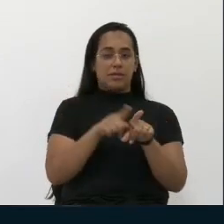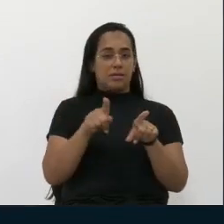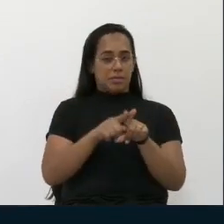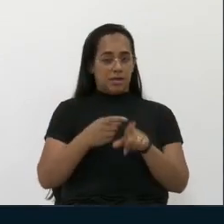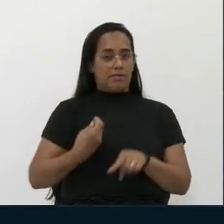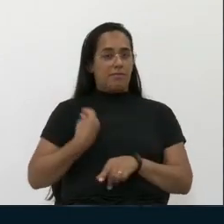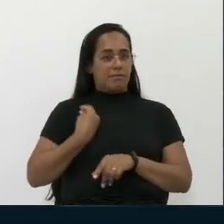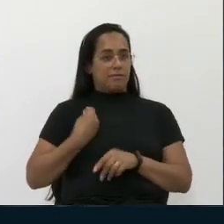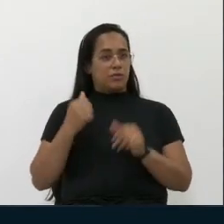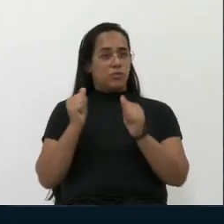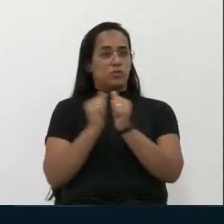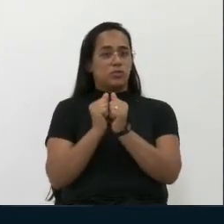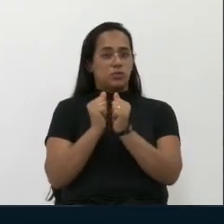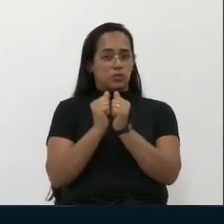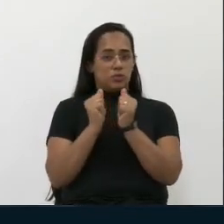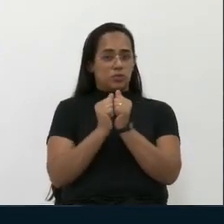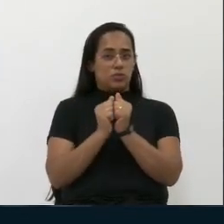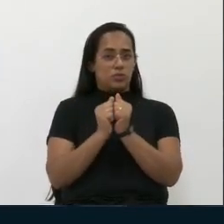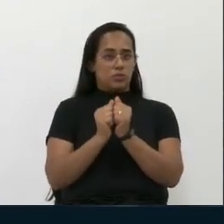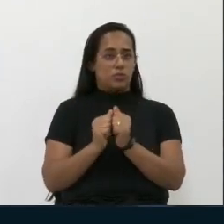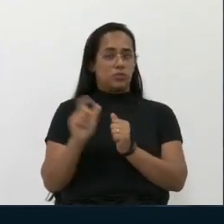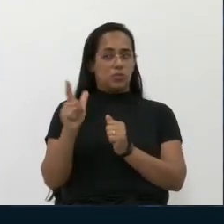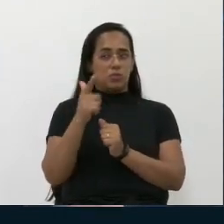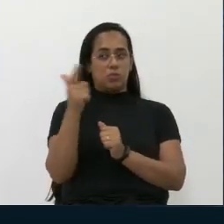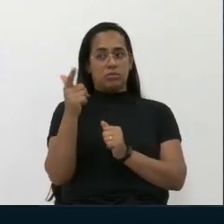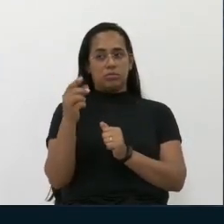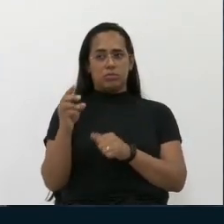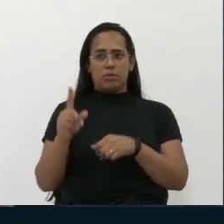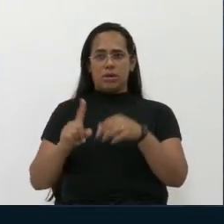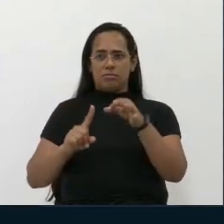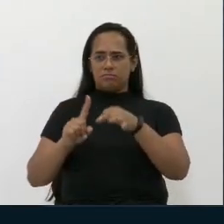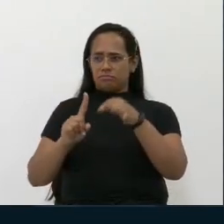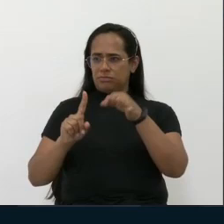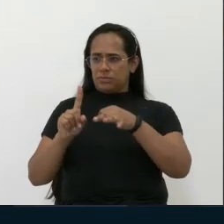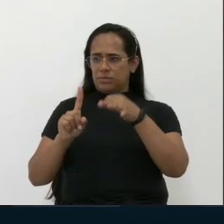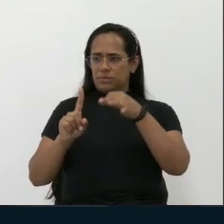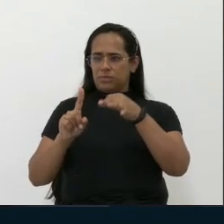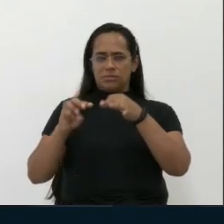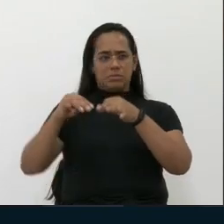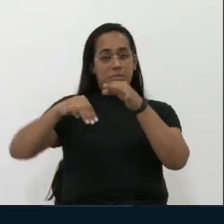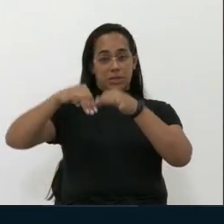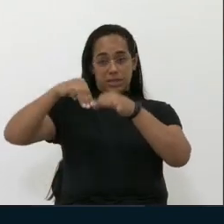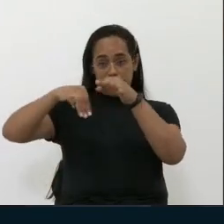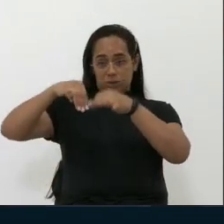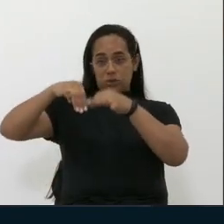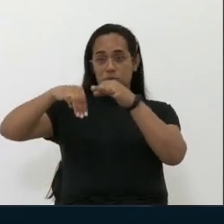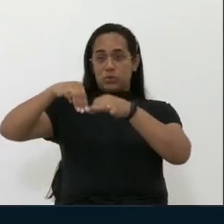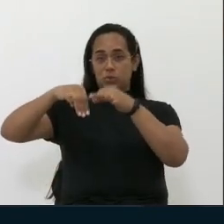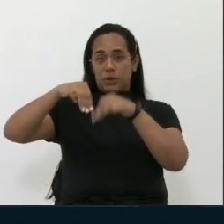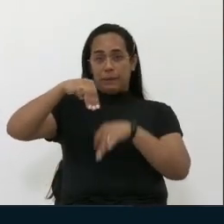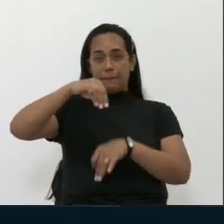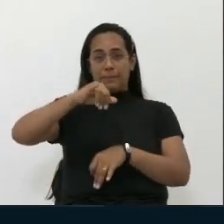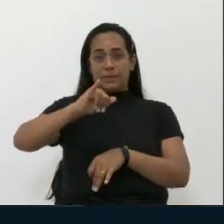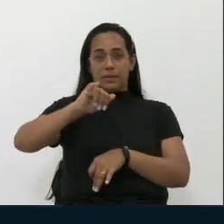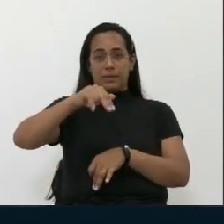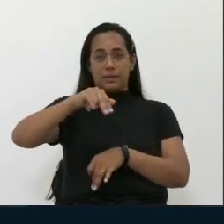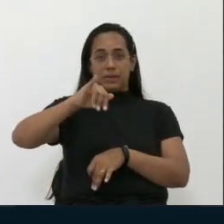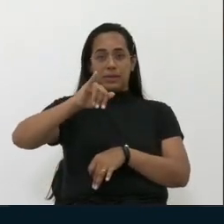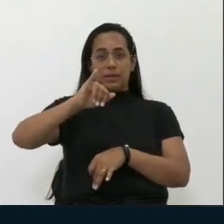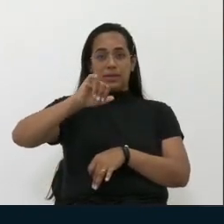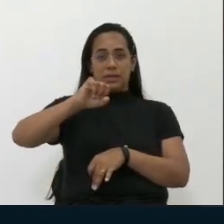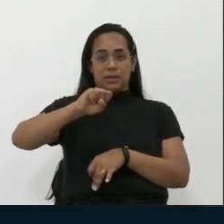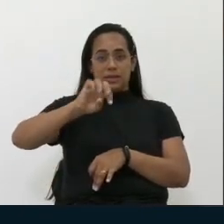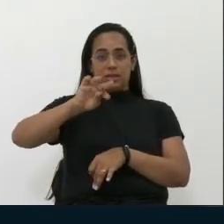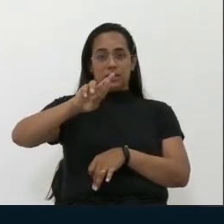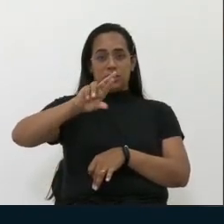França é ministro, eu acho que é possível que ele esteja também. Oi? Vai ter lá uma festa muito bonita e um encontro com o